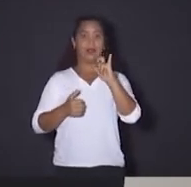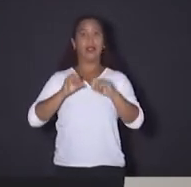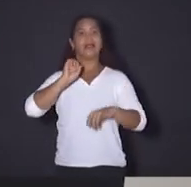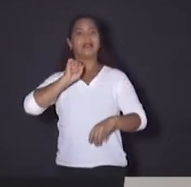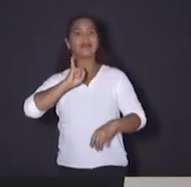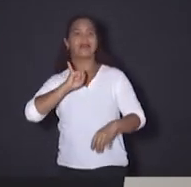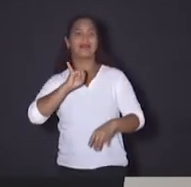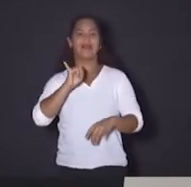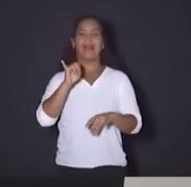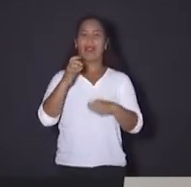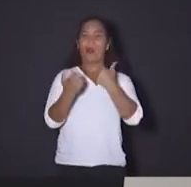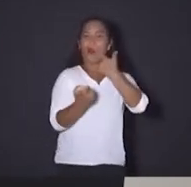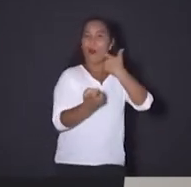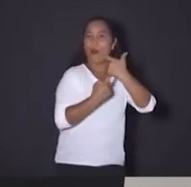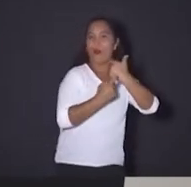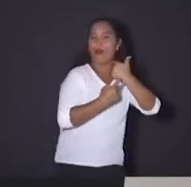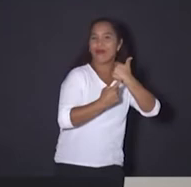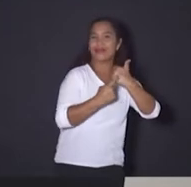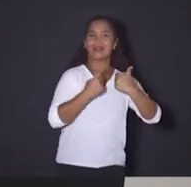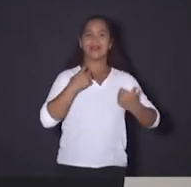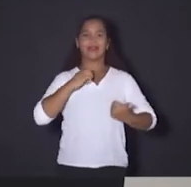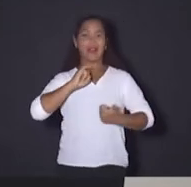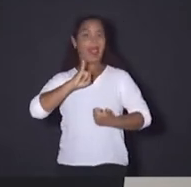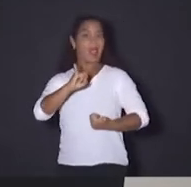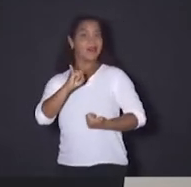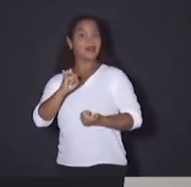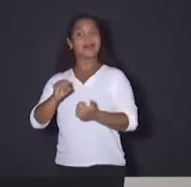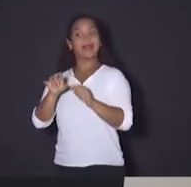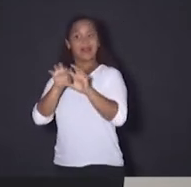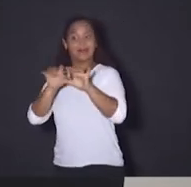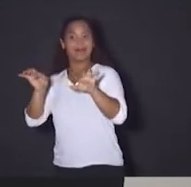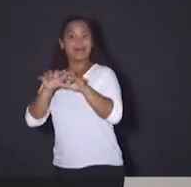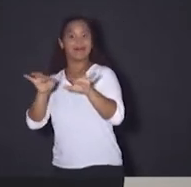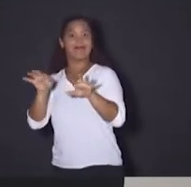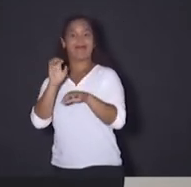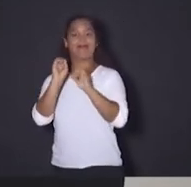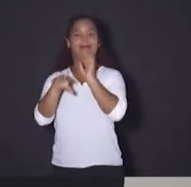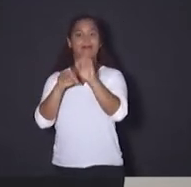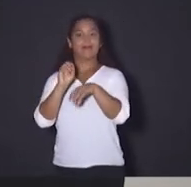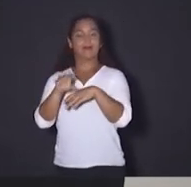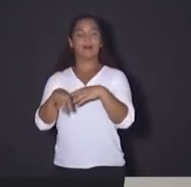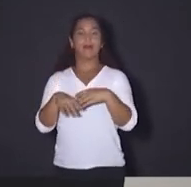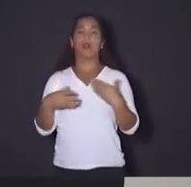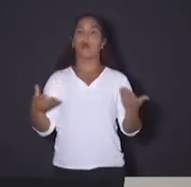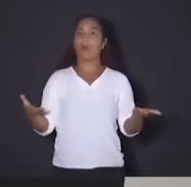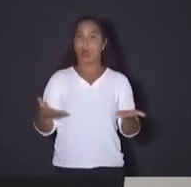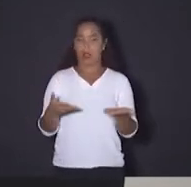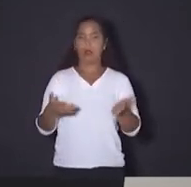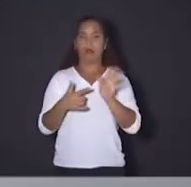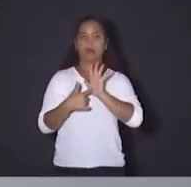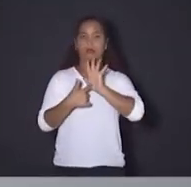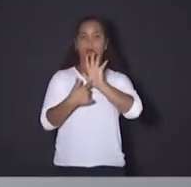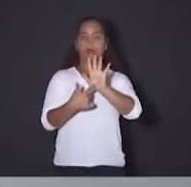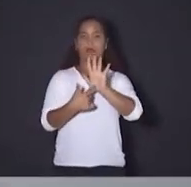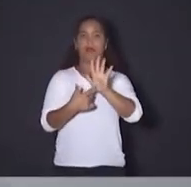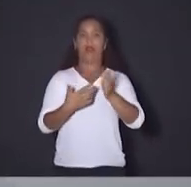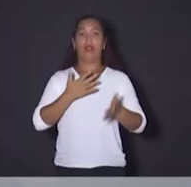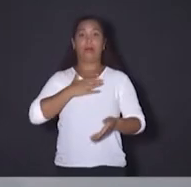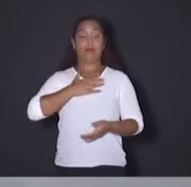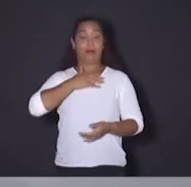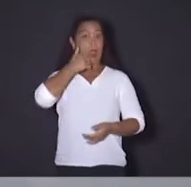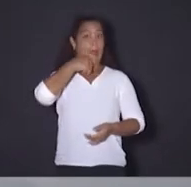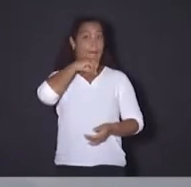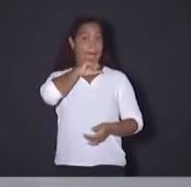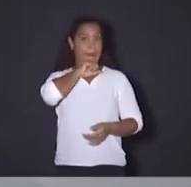então esse é o mundo que a gente vive hoje aqui eu gostaria de dar um exemplo da minha mãe